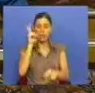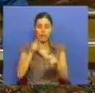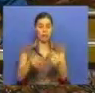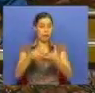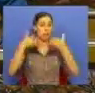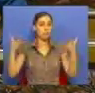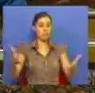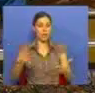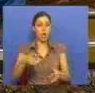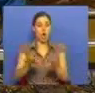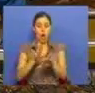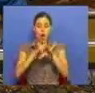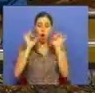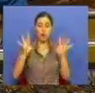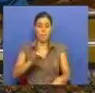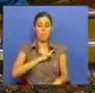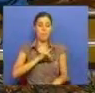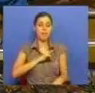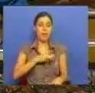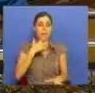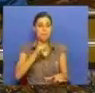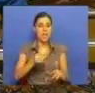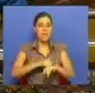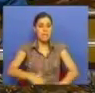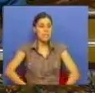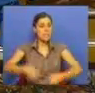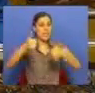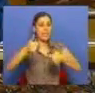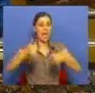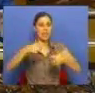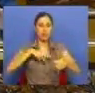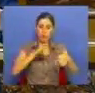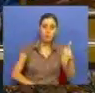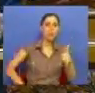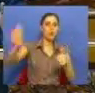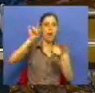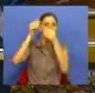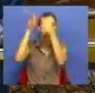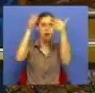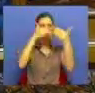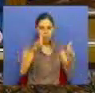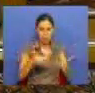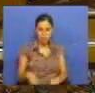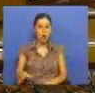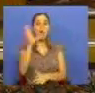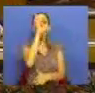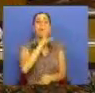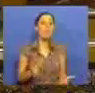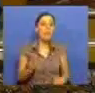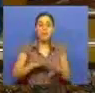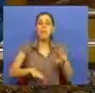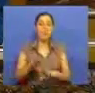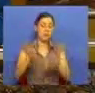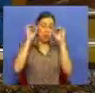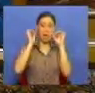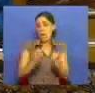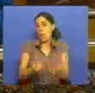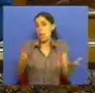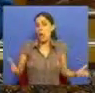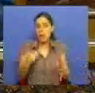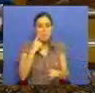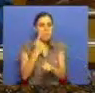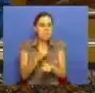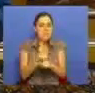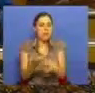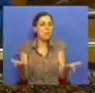de grandes hospitais privados, um pouco por todas as grandes cidades do país. Perante isto, o Governo nada fez,